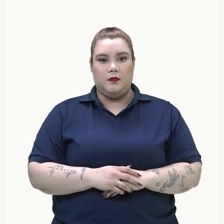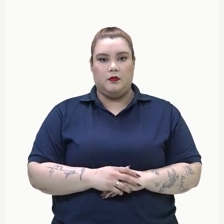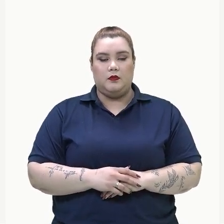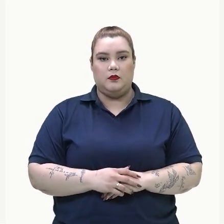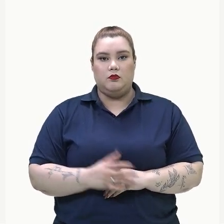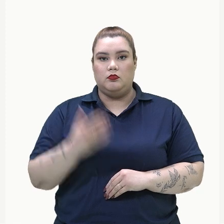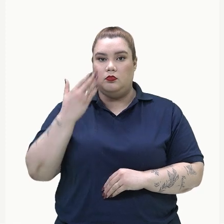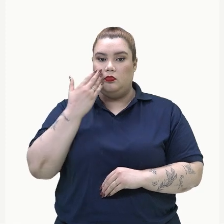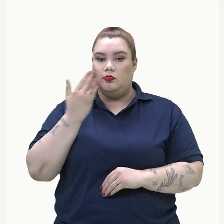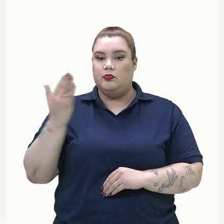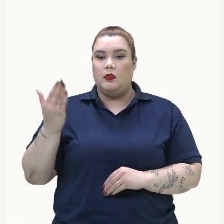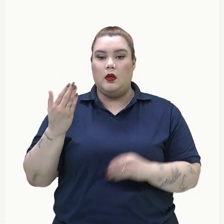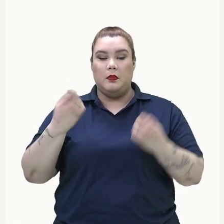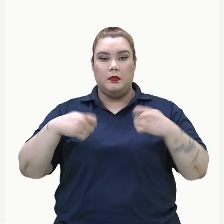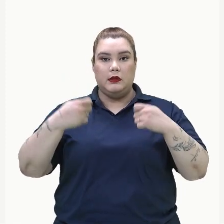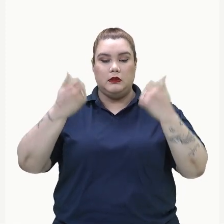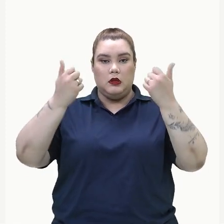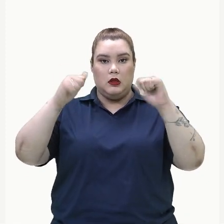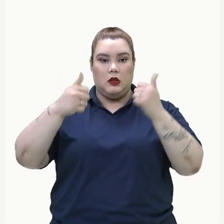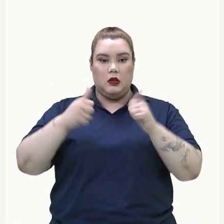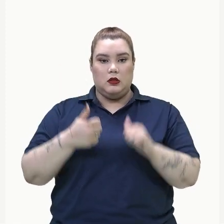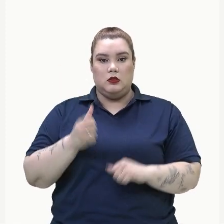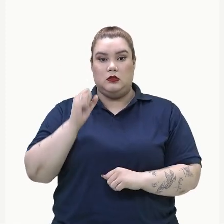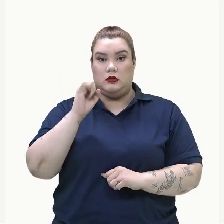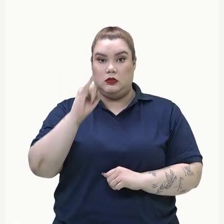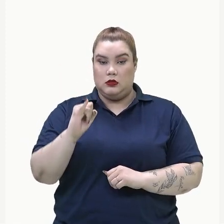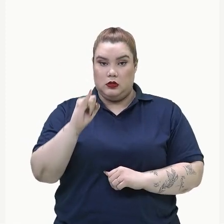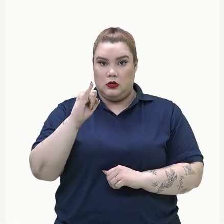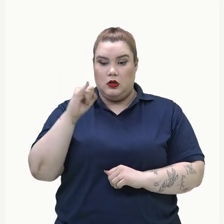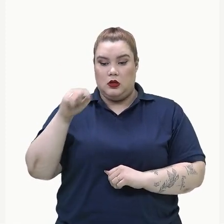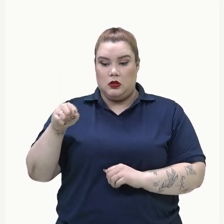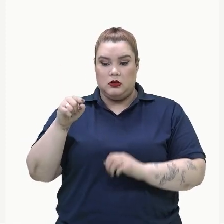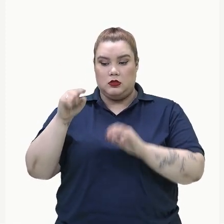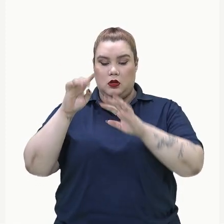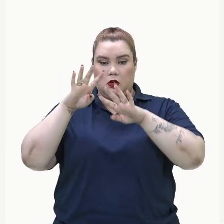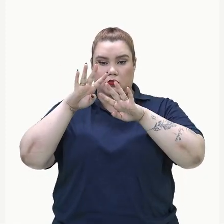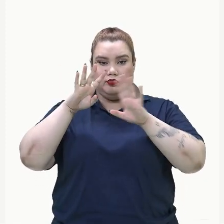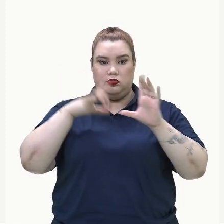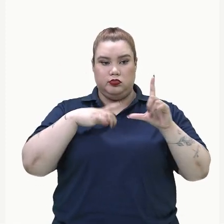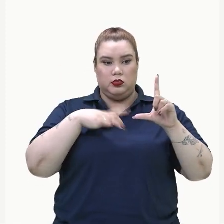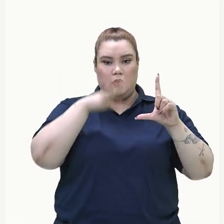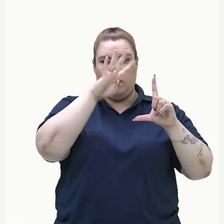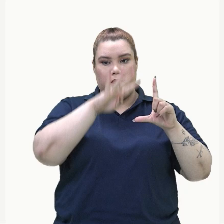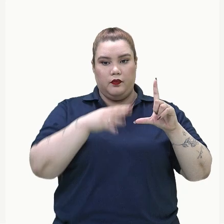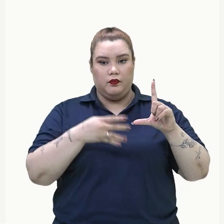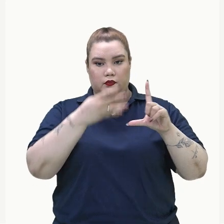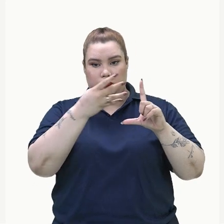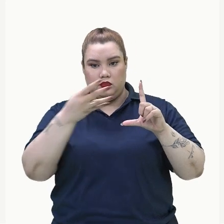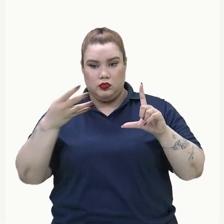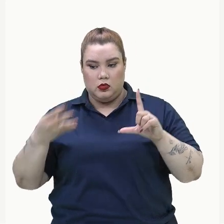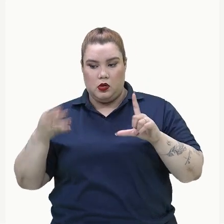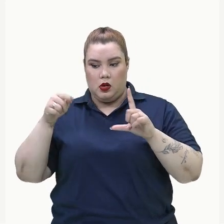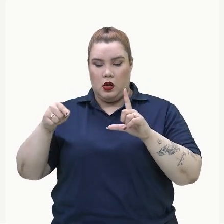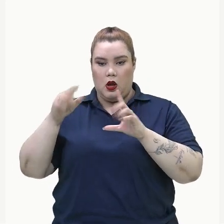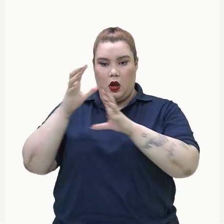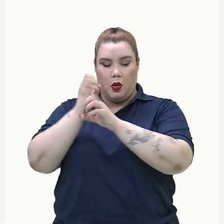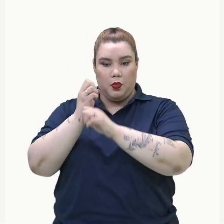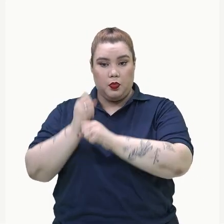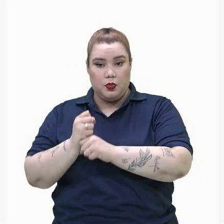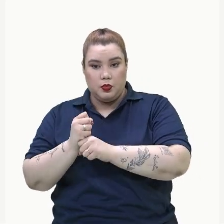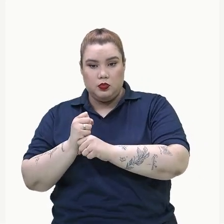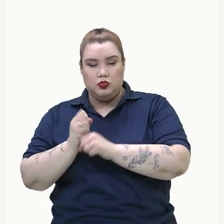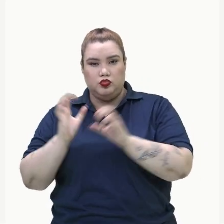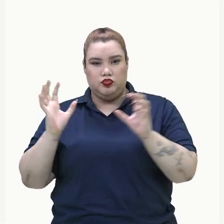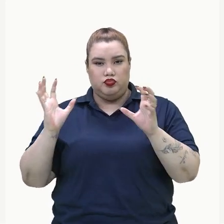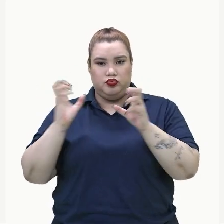que verificar se essa conta toda aí vai dar 0 como resultado,